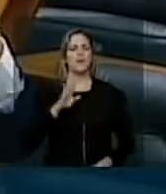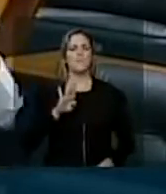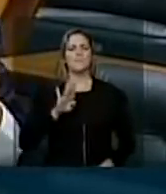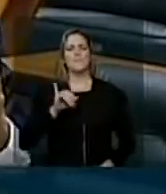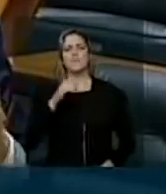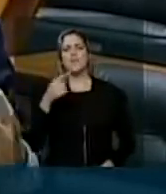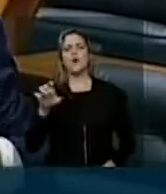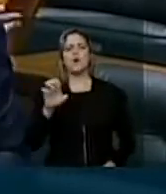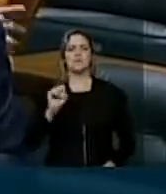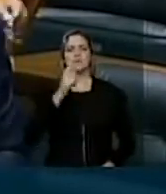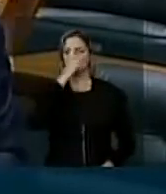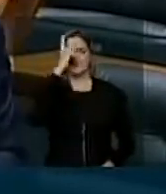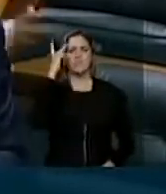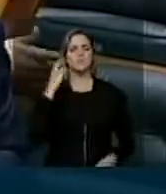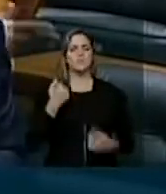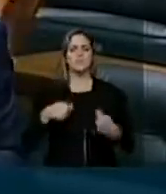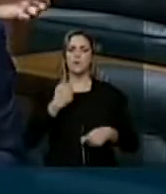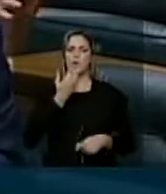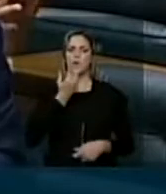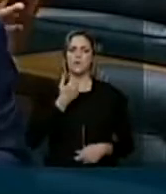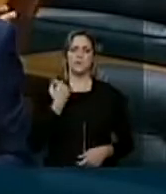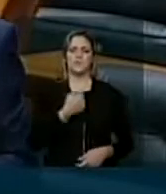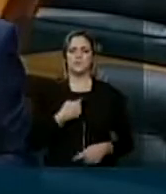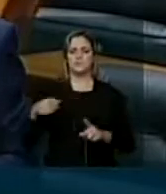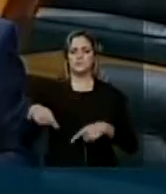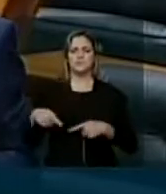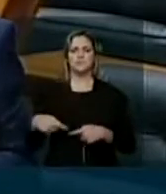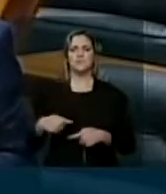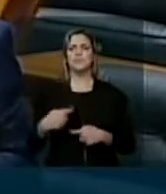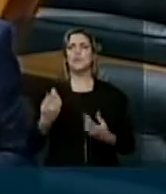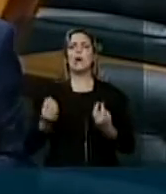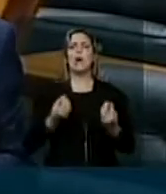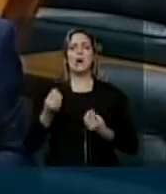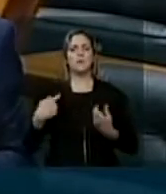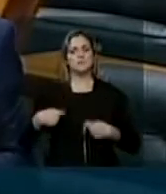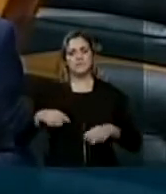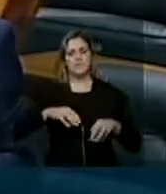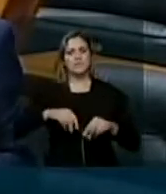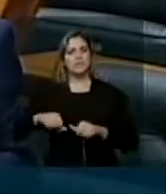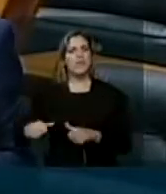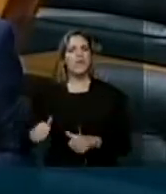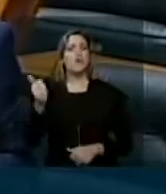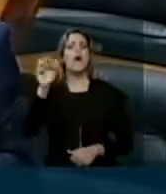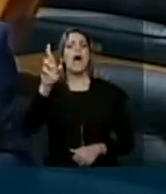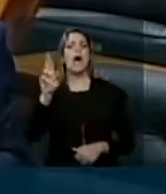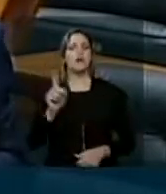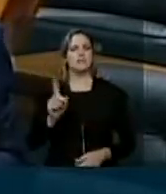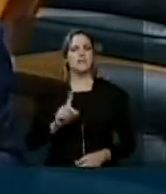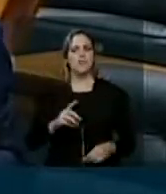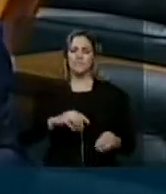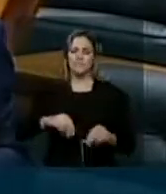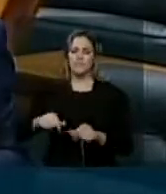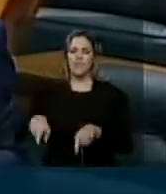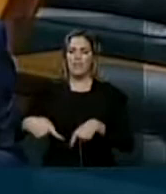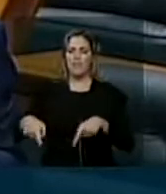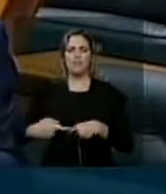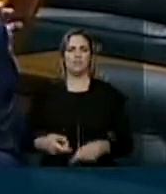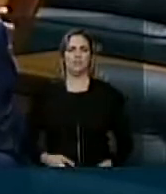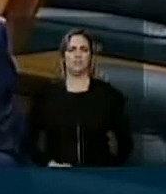comungo do pensamento de Vossa Excelência. O agricultor brasileiro, o setor produtivo do Brasil está